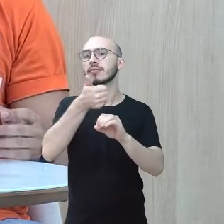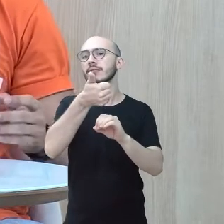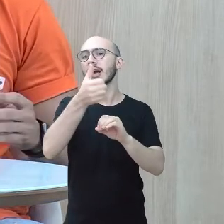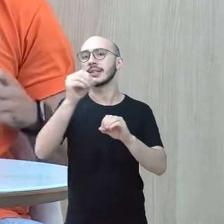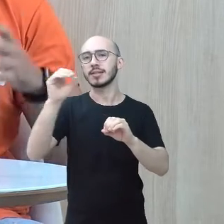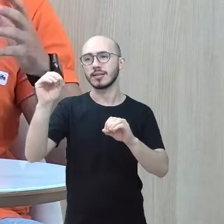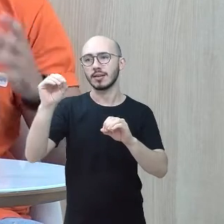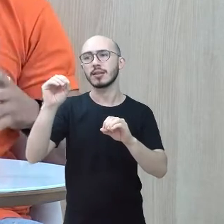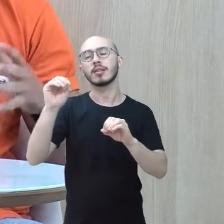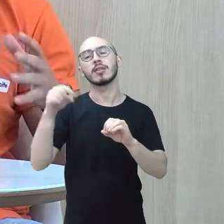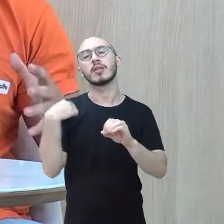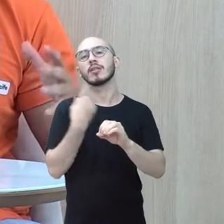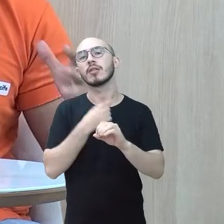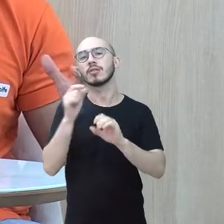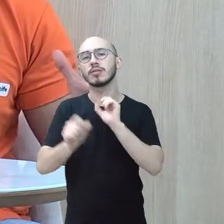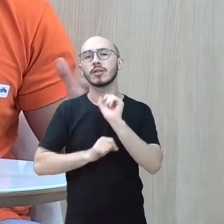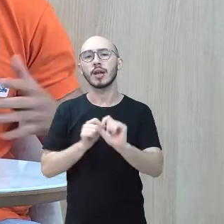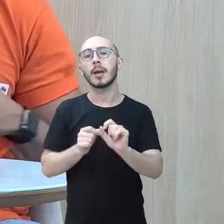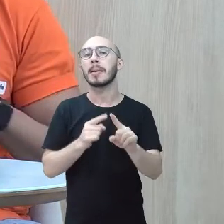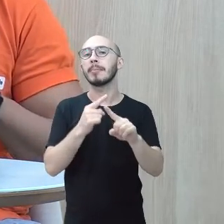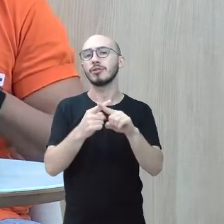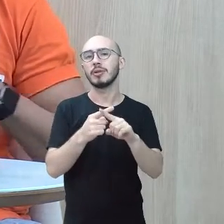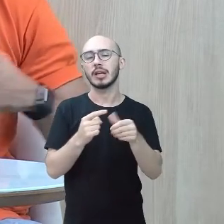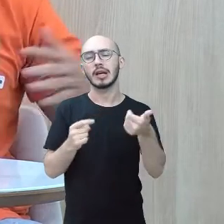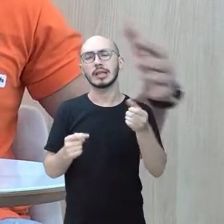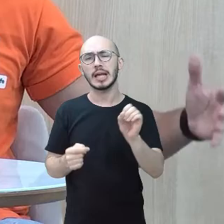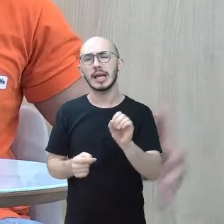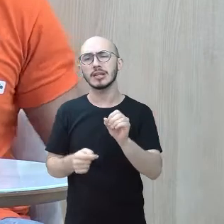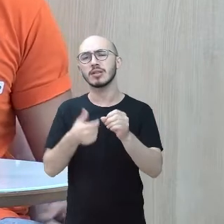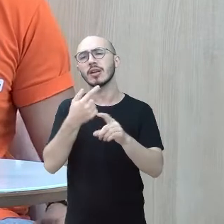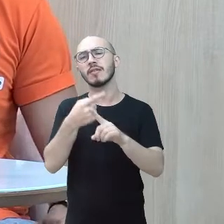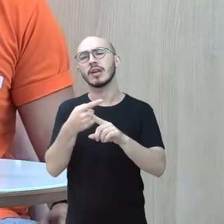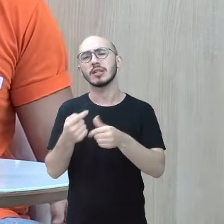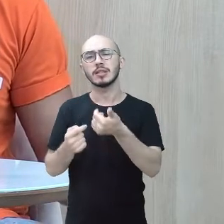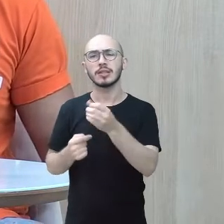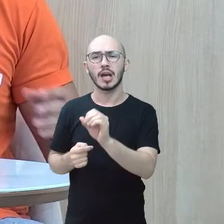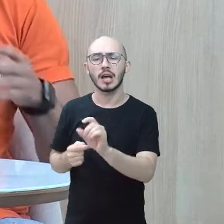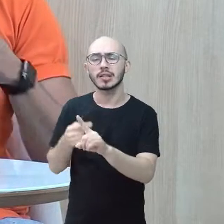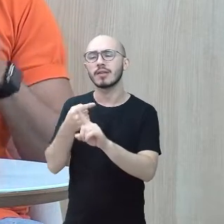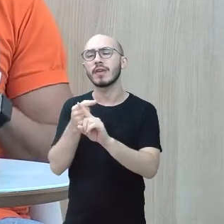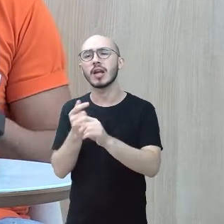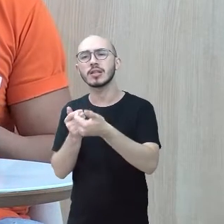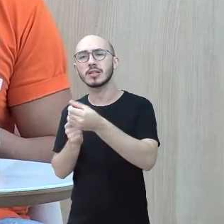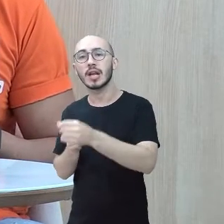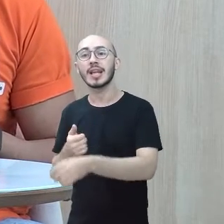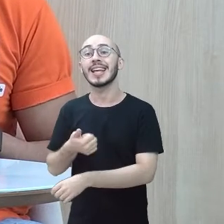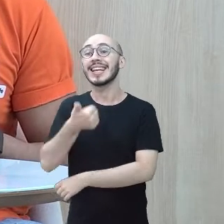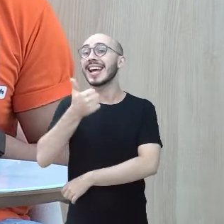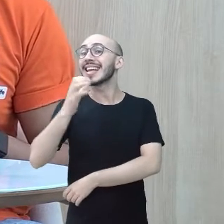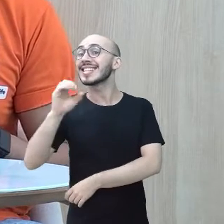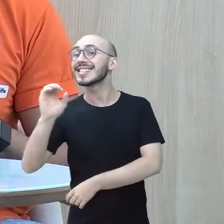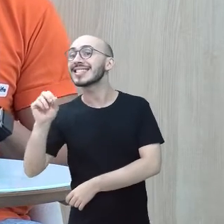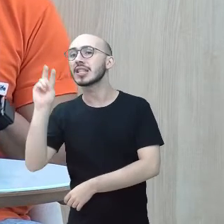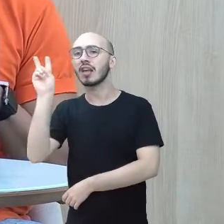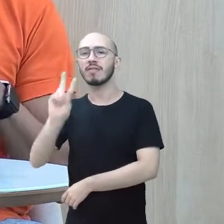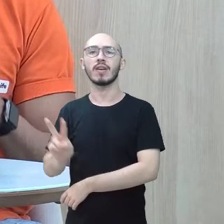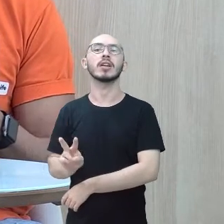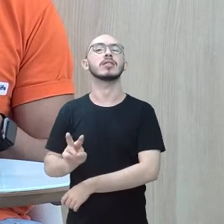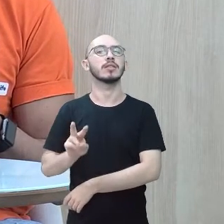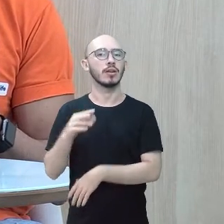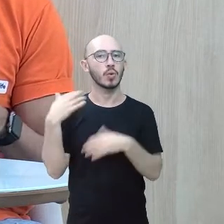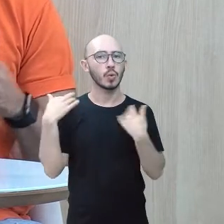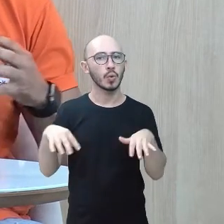então eu vou multiplicar 10 vezes 10 vezes 10, 100 vezes, certo? Então, o expoente é a quantidade de vezes que a gente